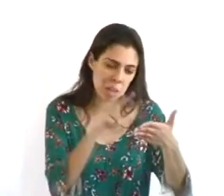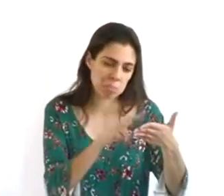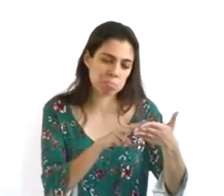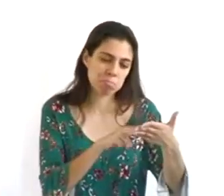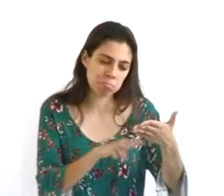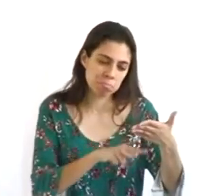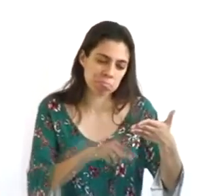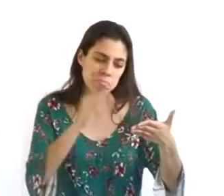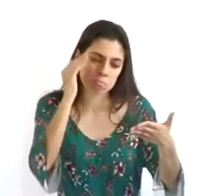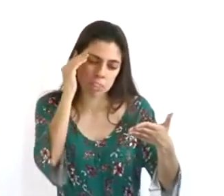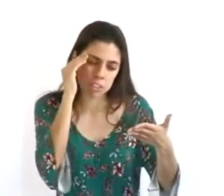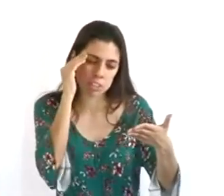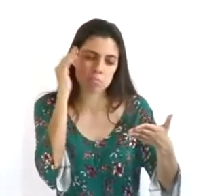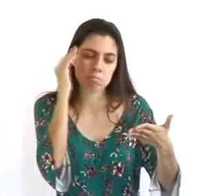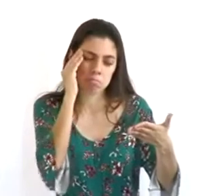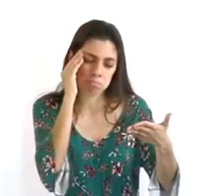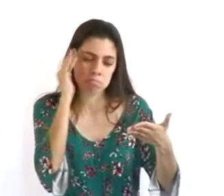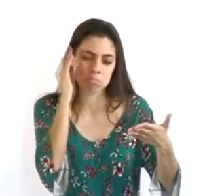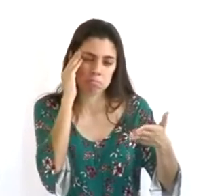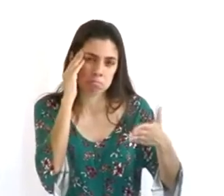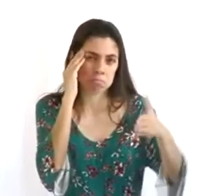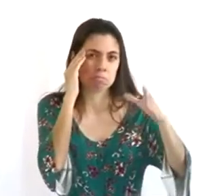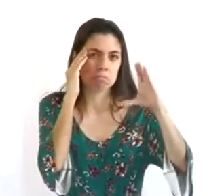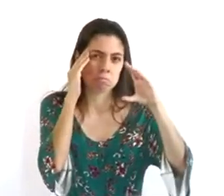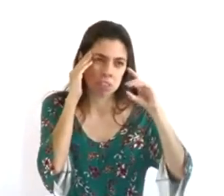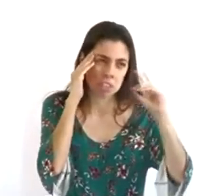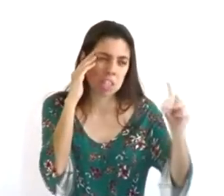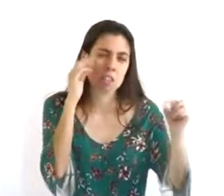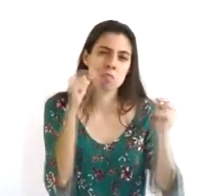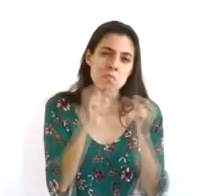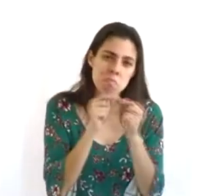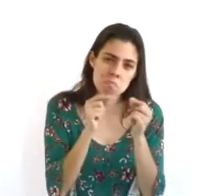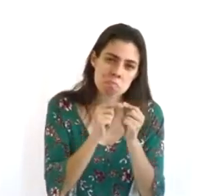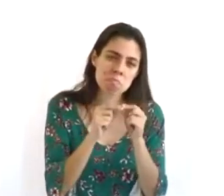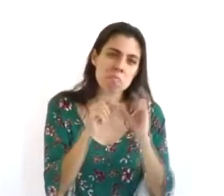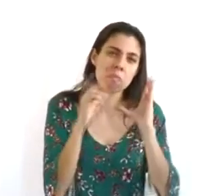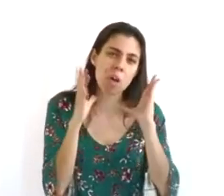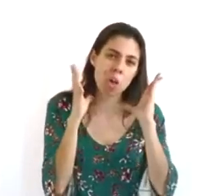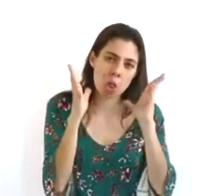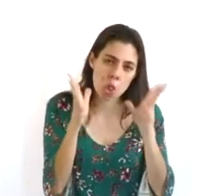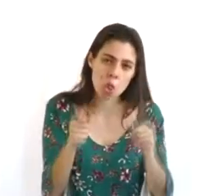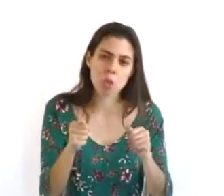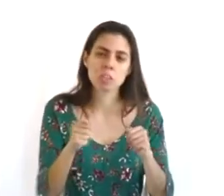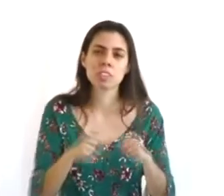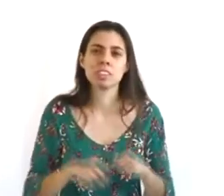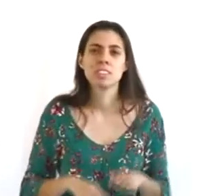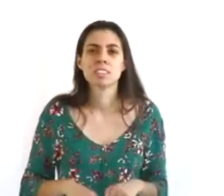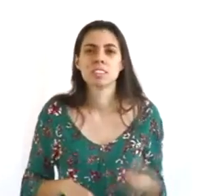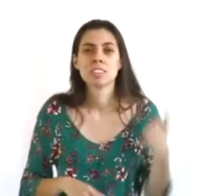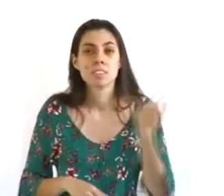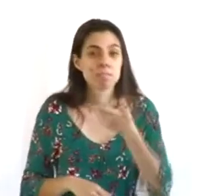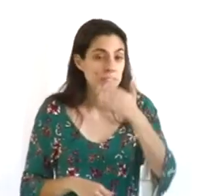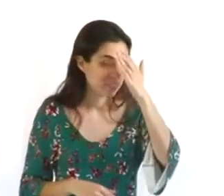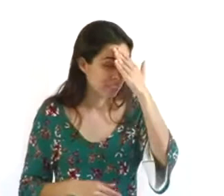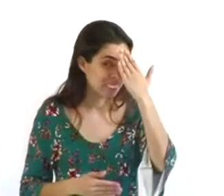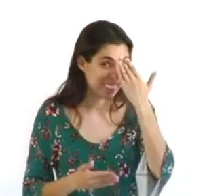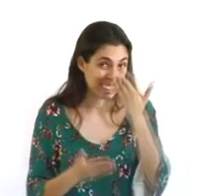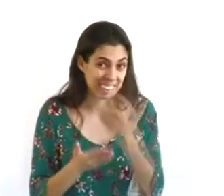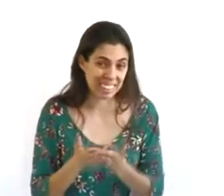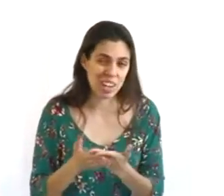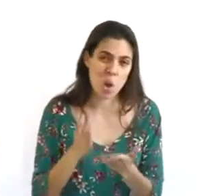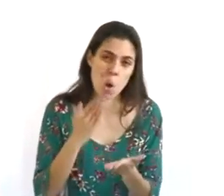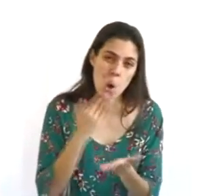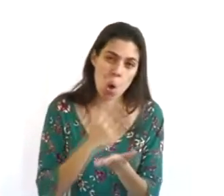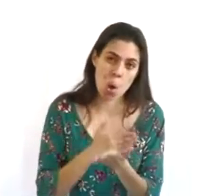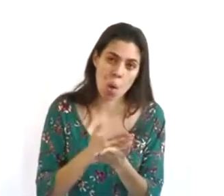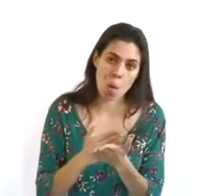tão debatida muitas vezes por liberais e aqueles que pensam de forma contrária, mas nós cremos na palavra de Deus, de Gênesis a Apocalipse,